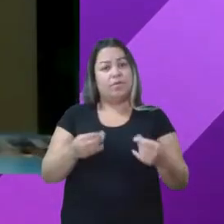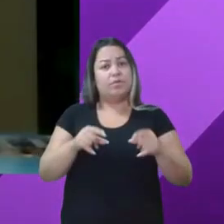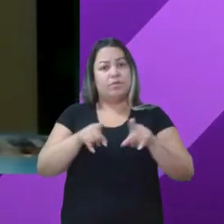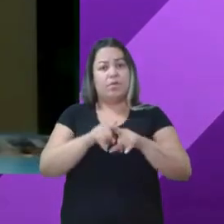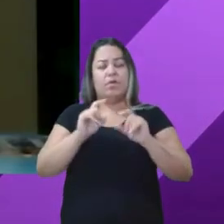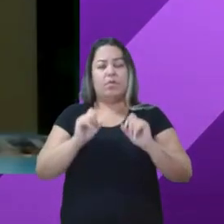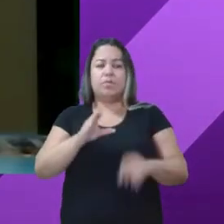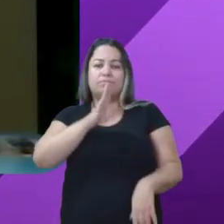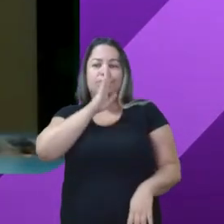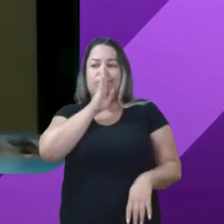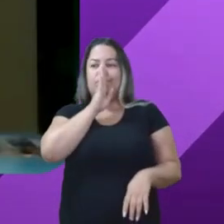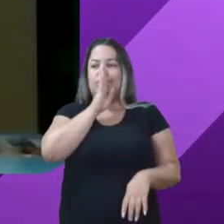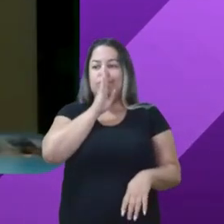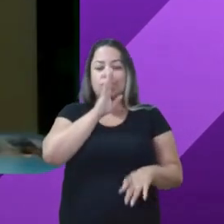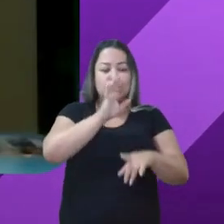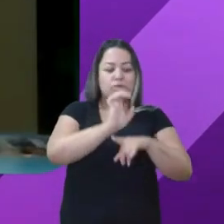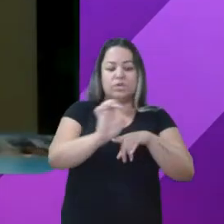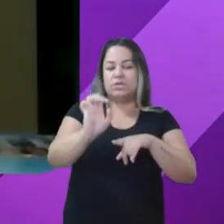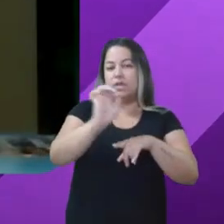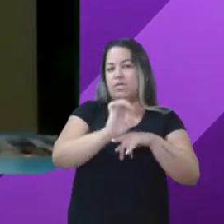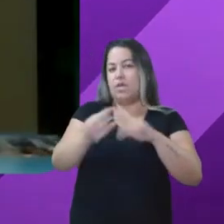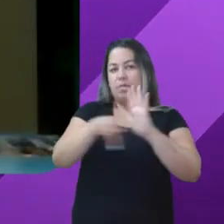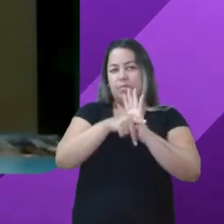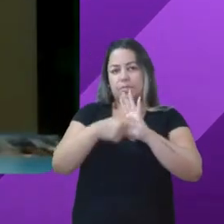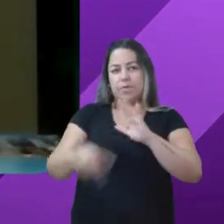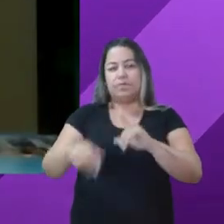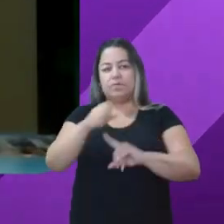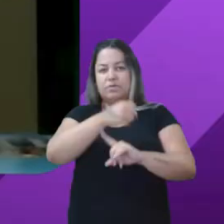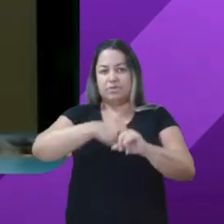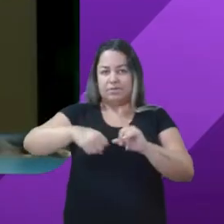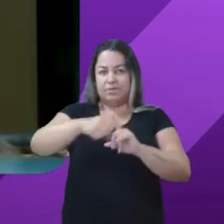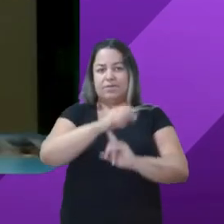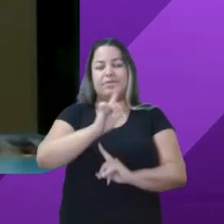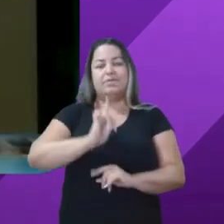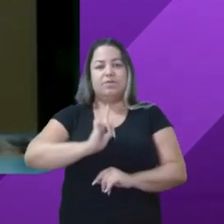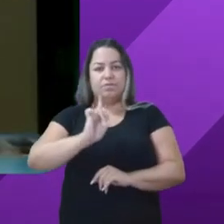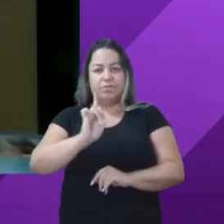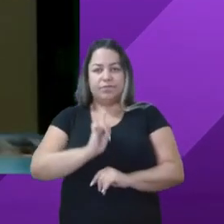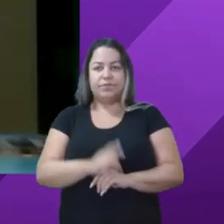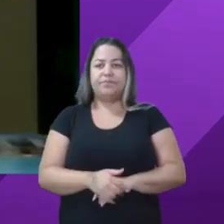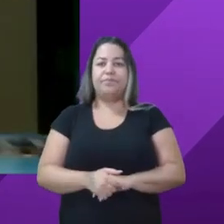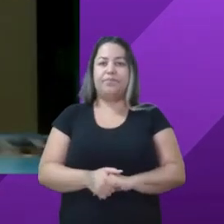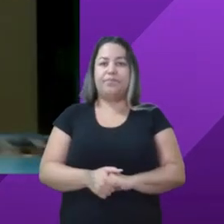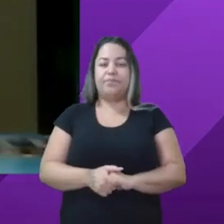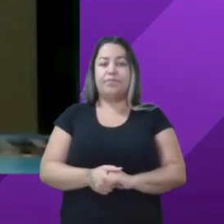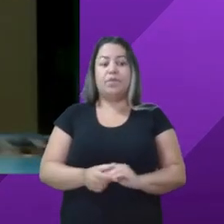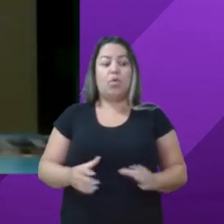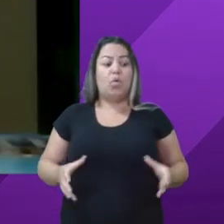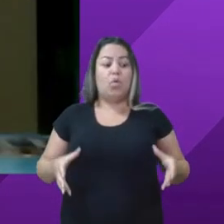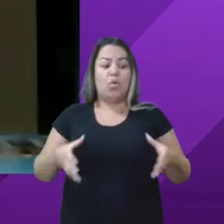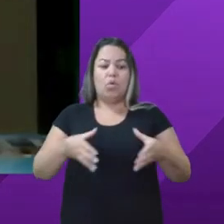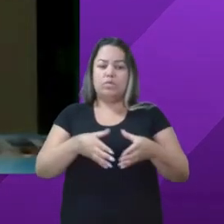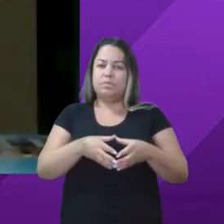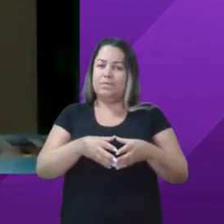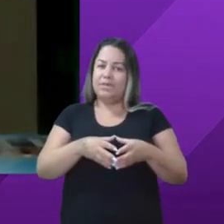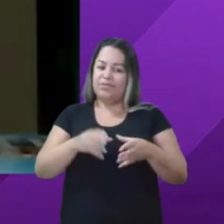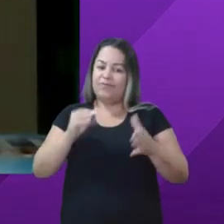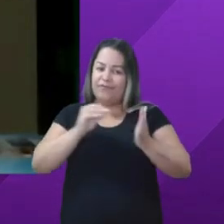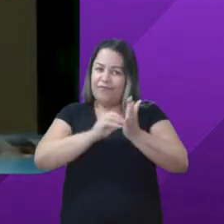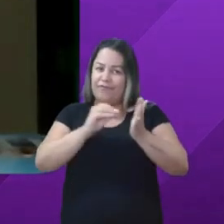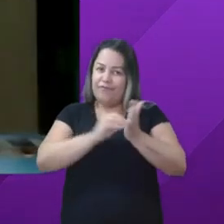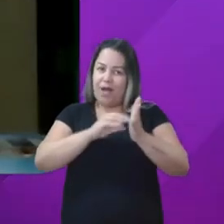por omissão do Estado, por omissão da própria sociedade, nós temos aí um conjunto de